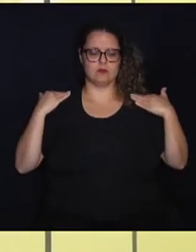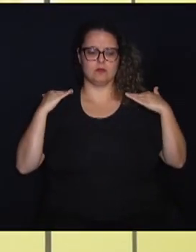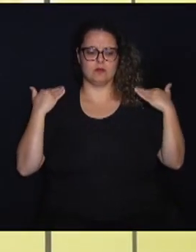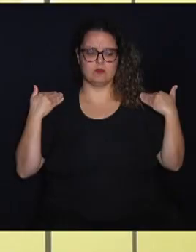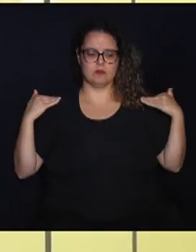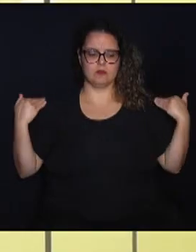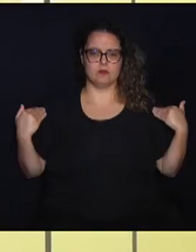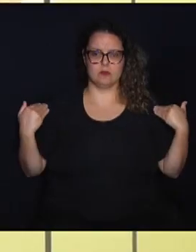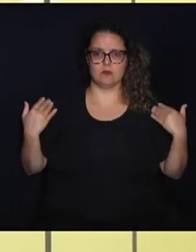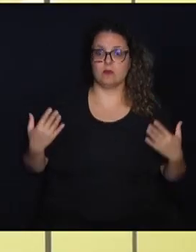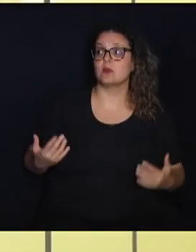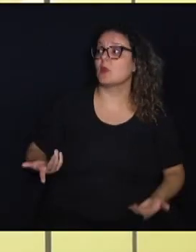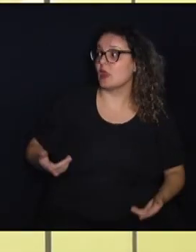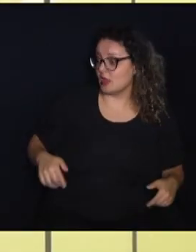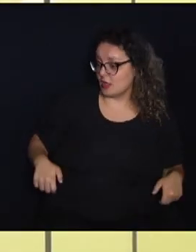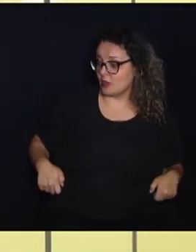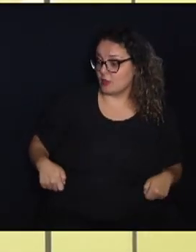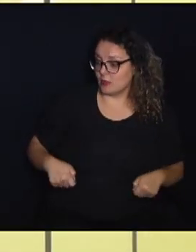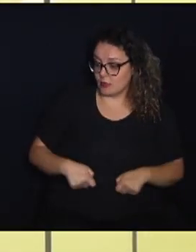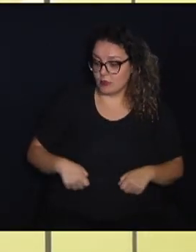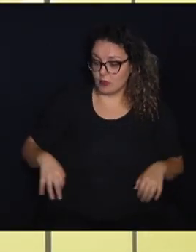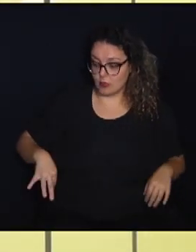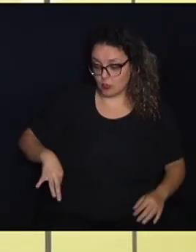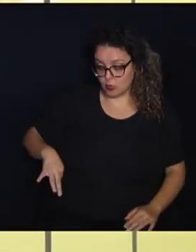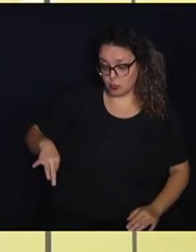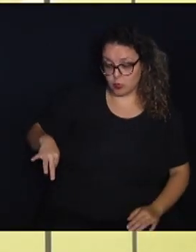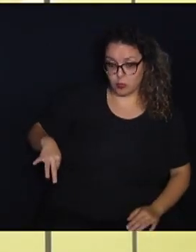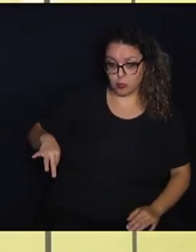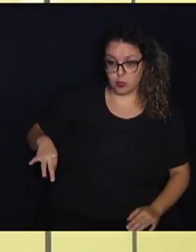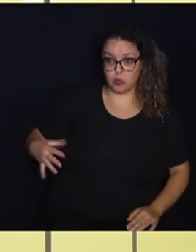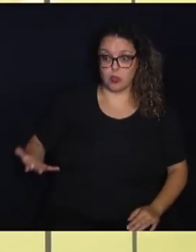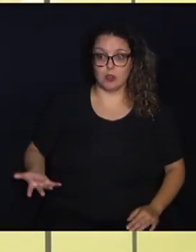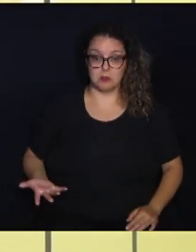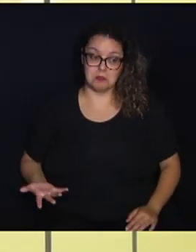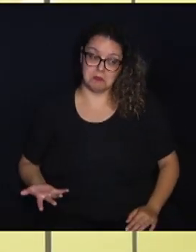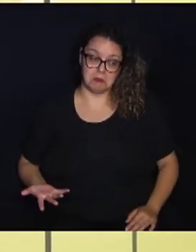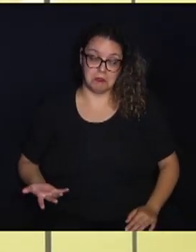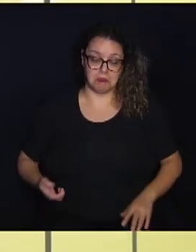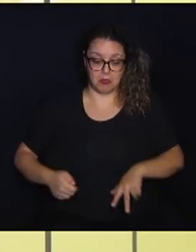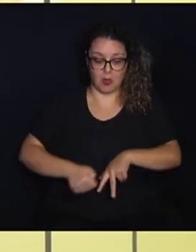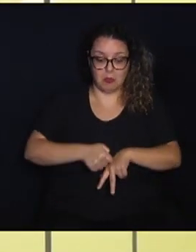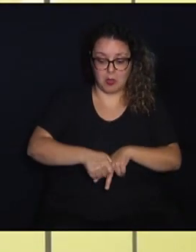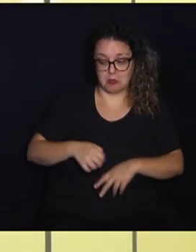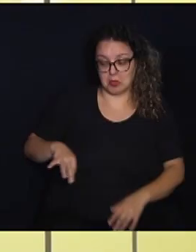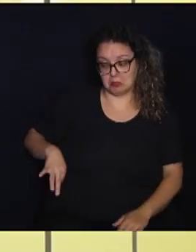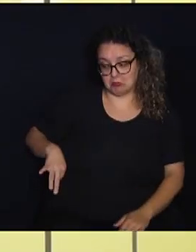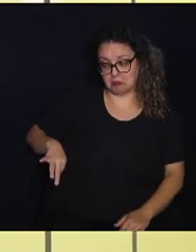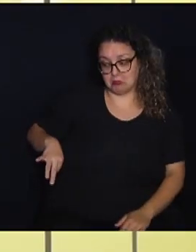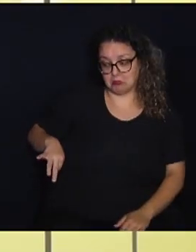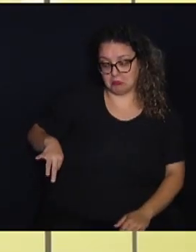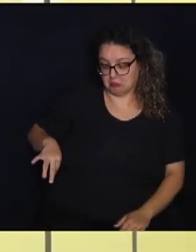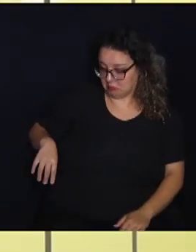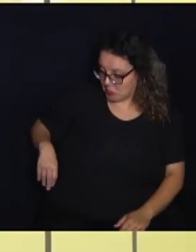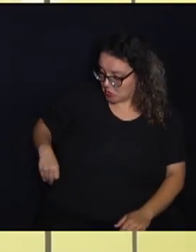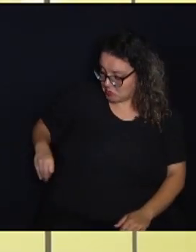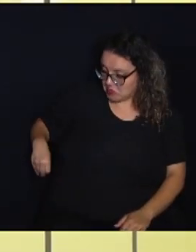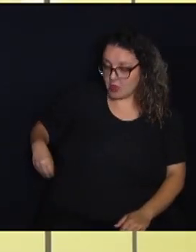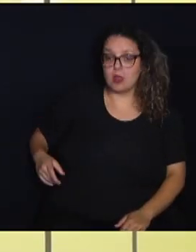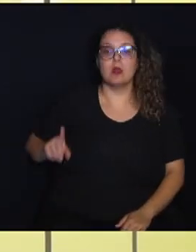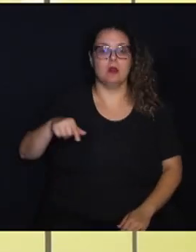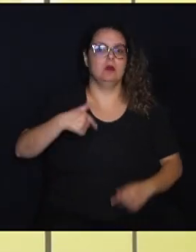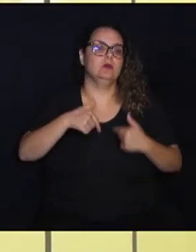tô vendo essa calça. Né? Entendeu? Então, esse é o trabalho diferenciado